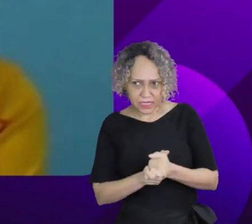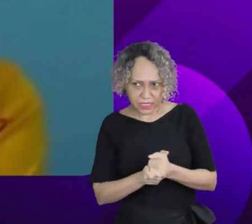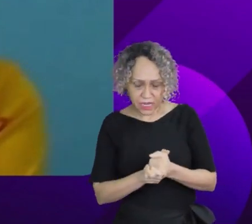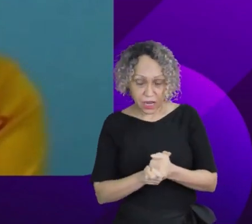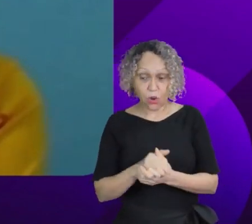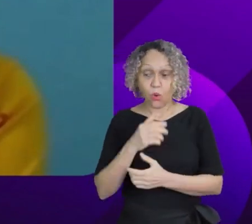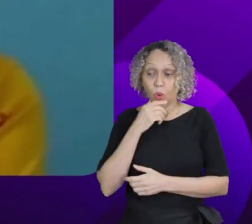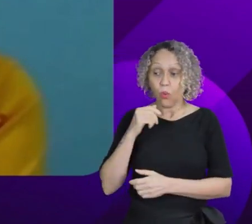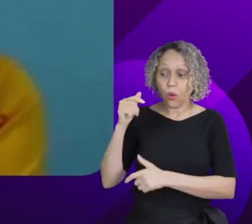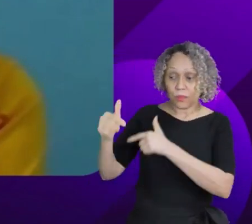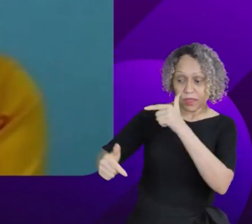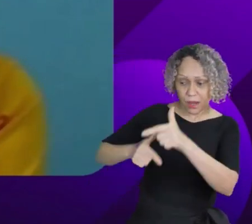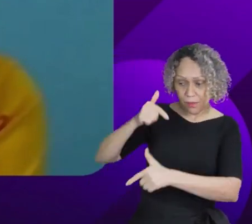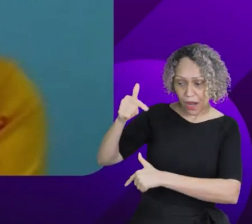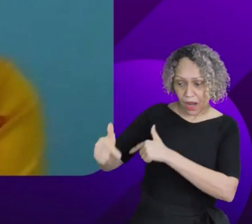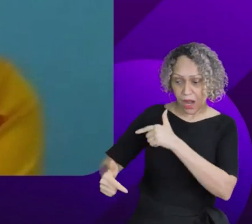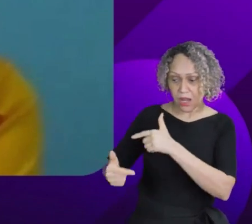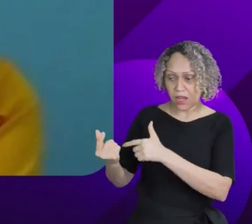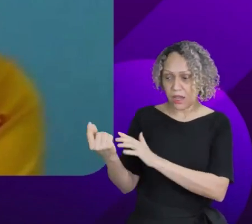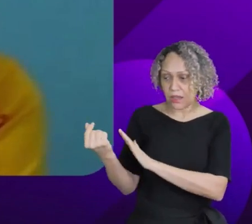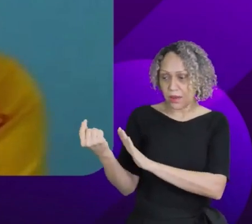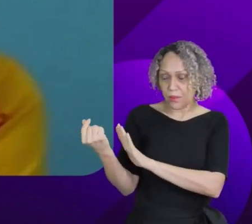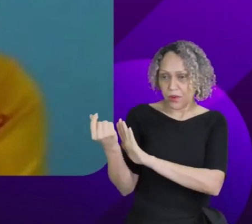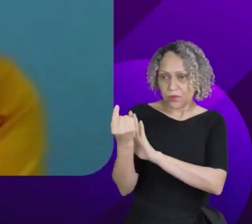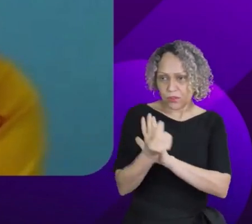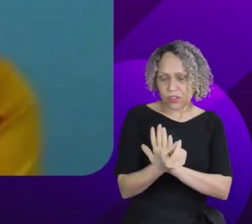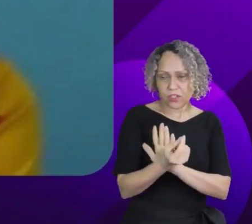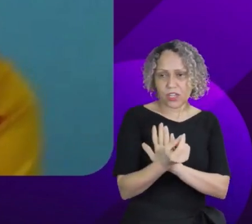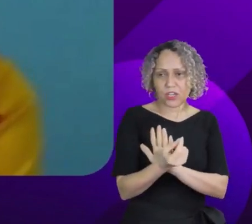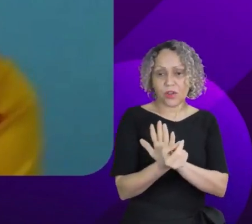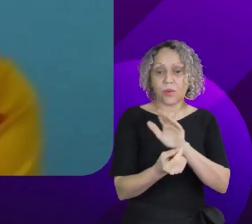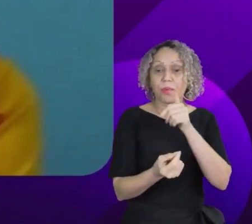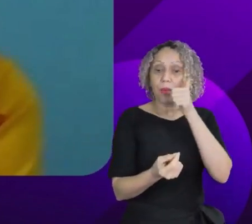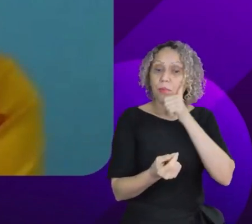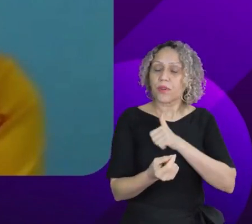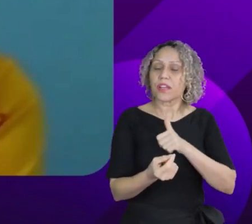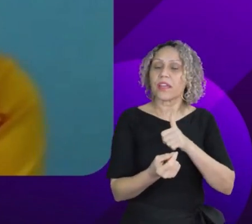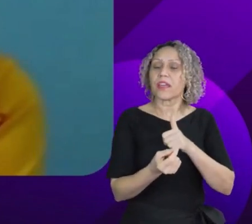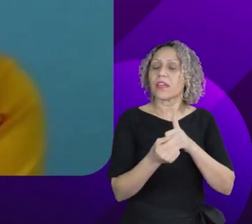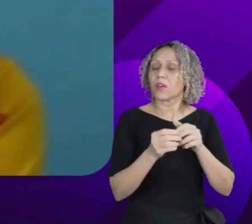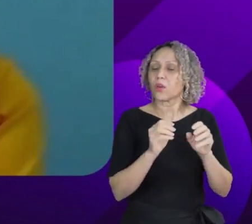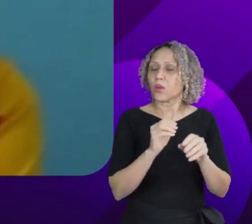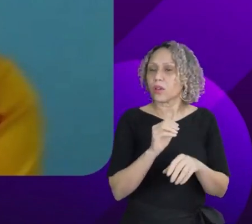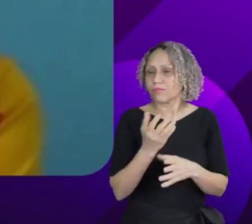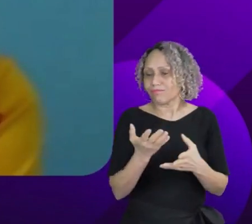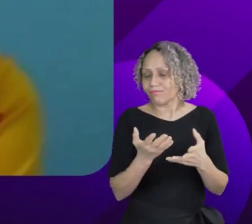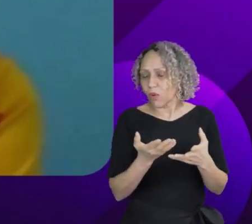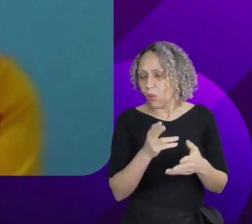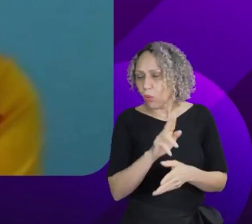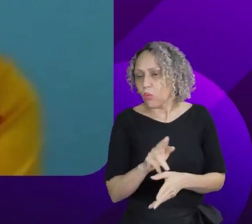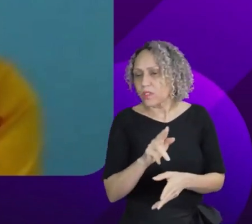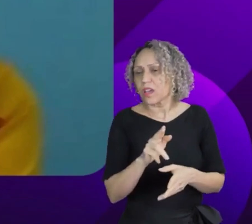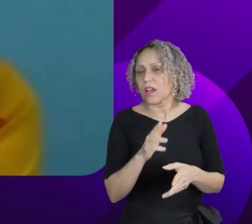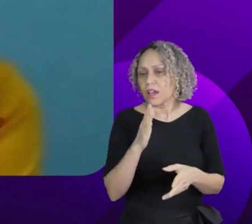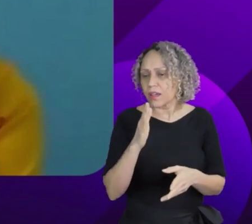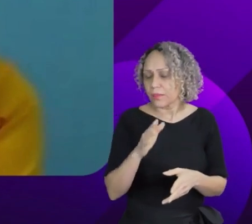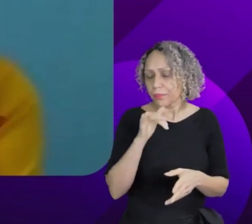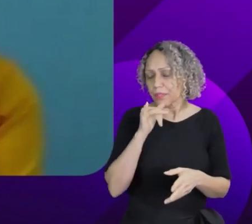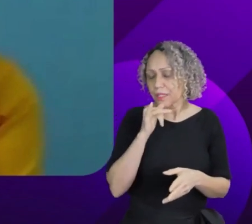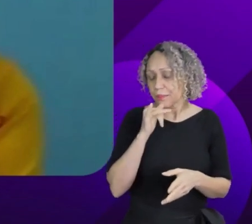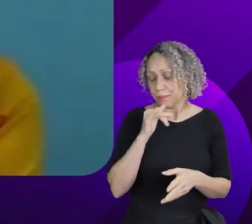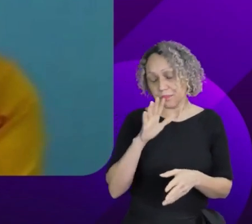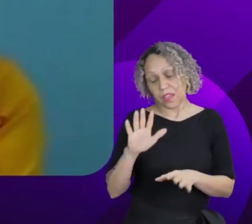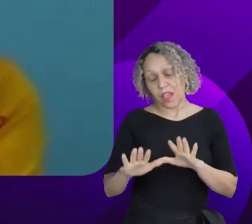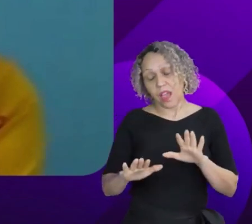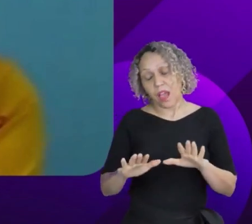forma possível, né? E a gente sabe que o dinheiro não dá. Ou você tem que trabalhar também, ou você tem que fazer milagre com esse recurso, salário